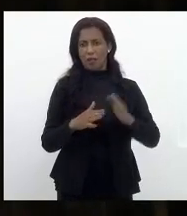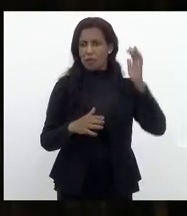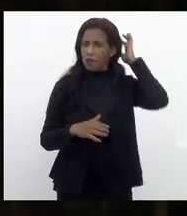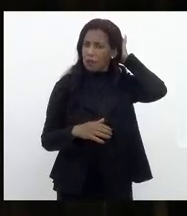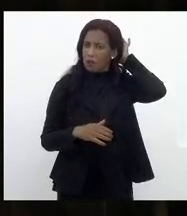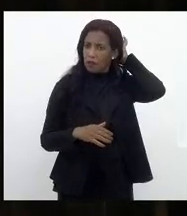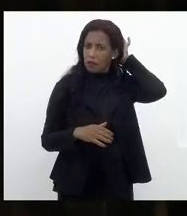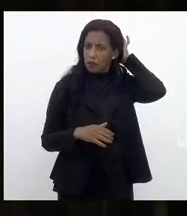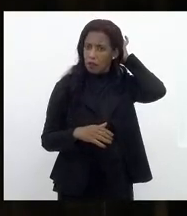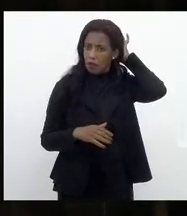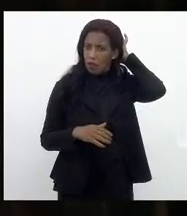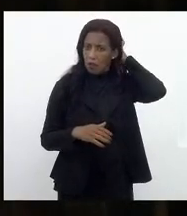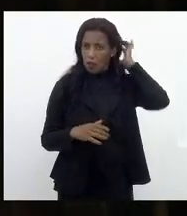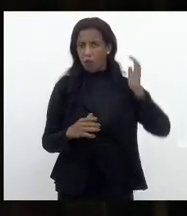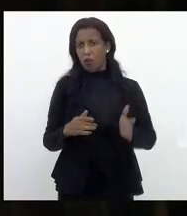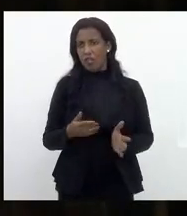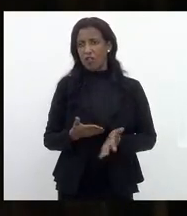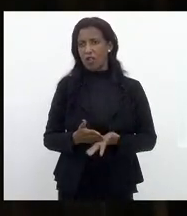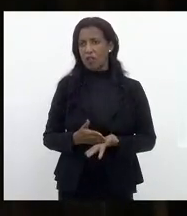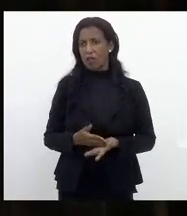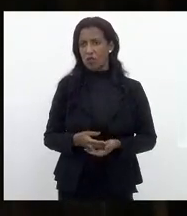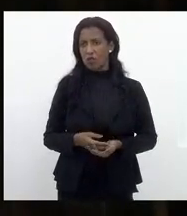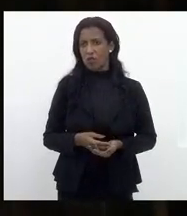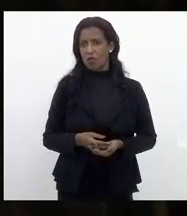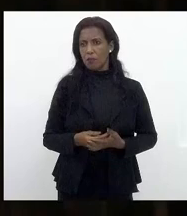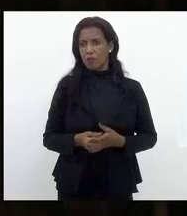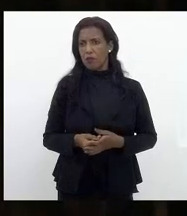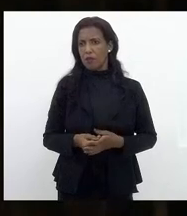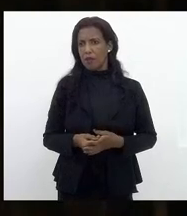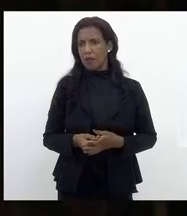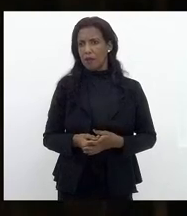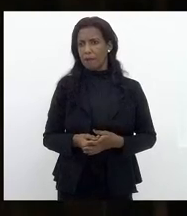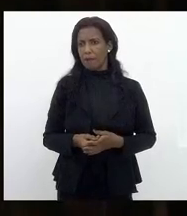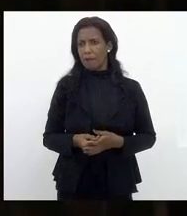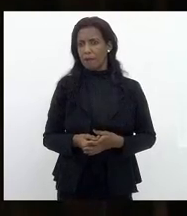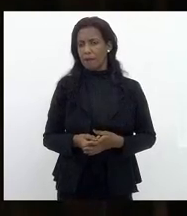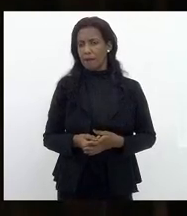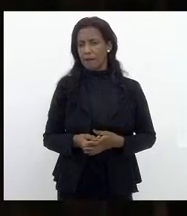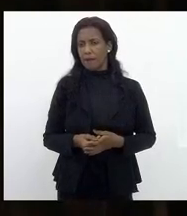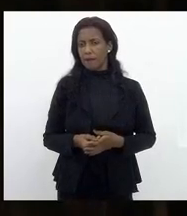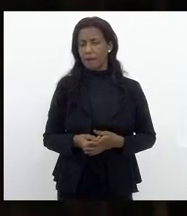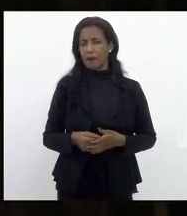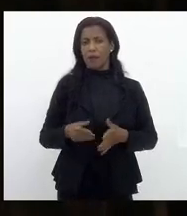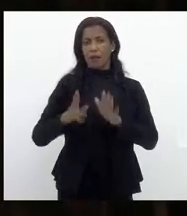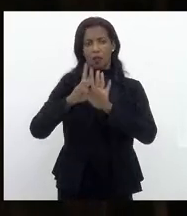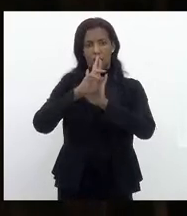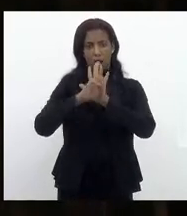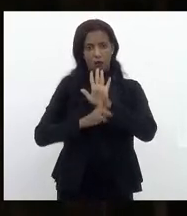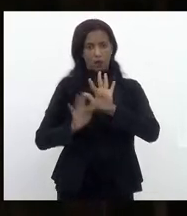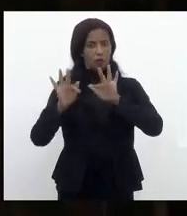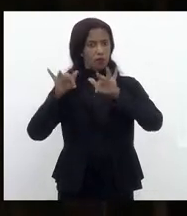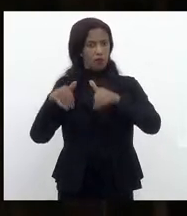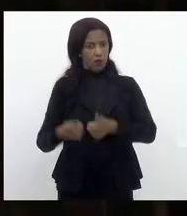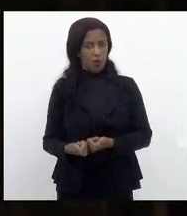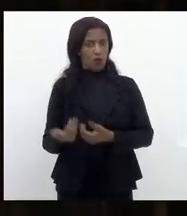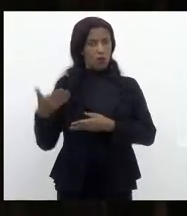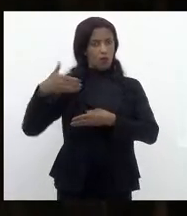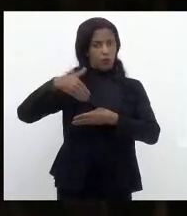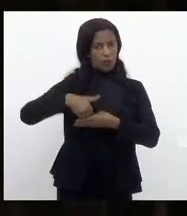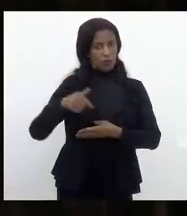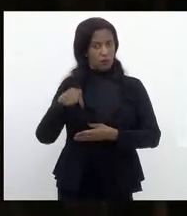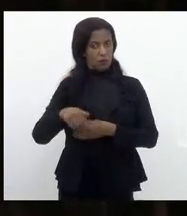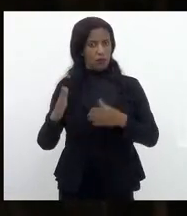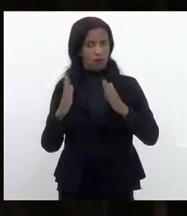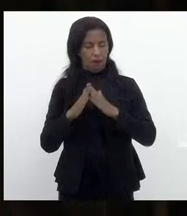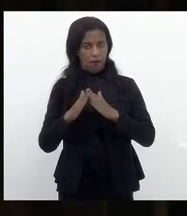via audiência pública para o então o estabelecimento da redação final e votação